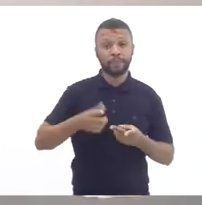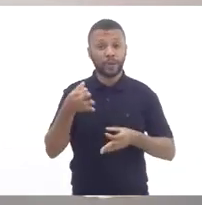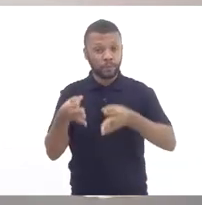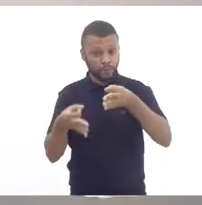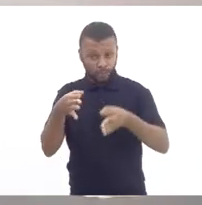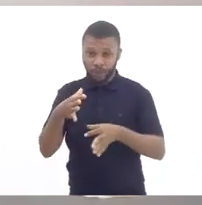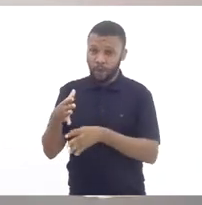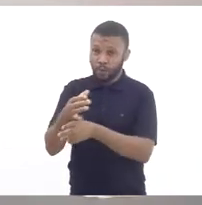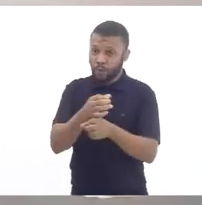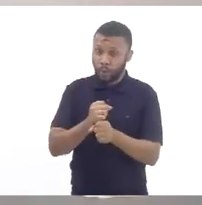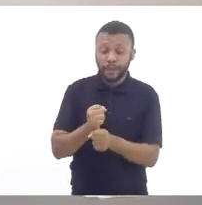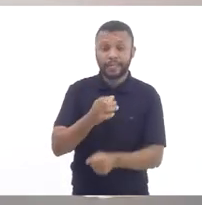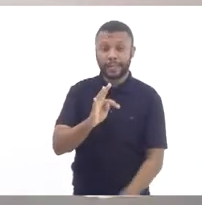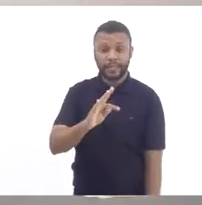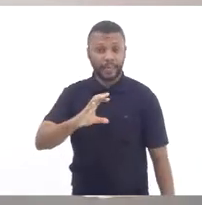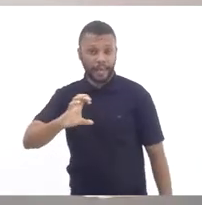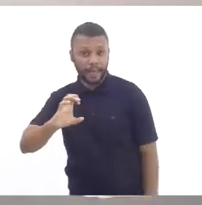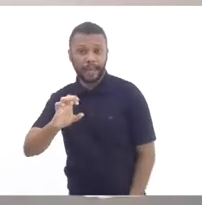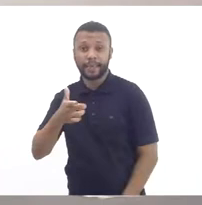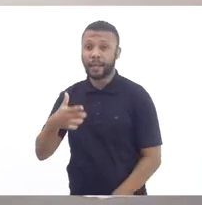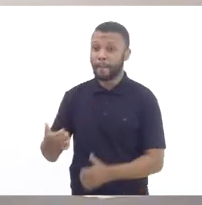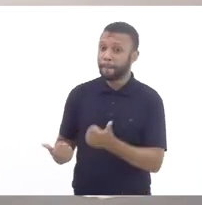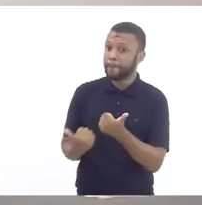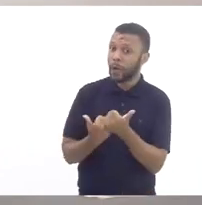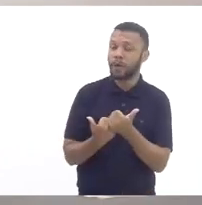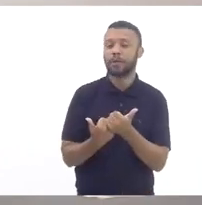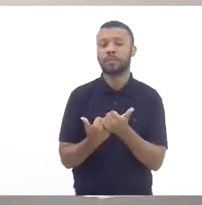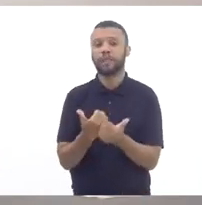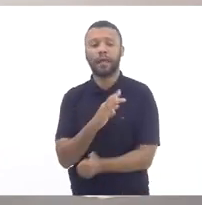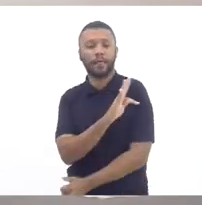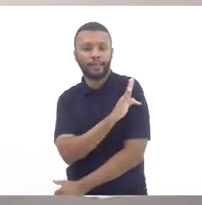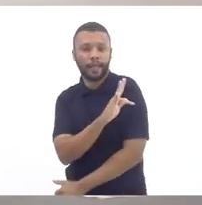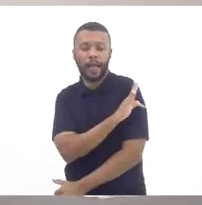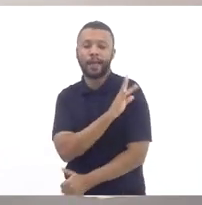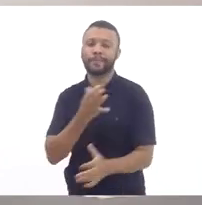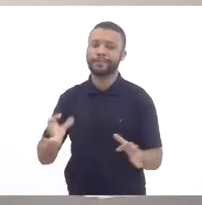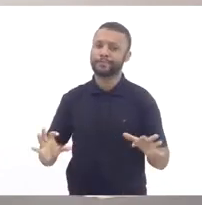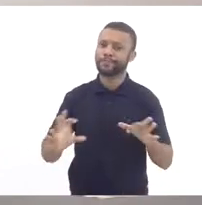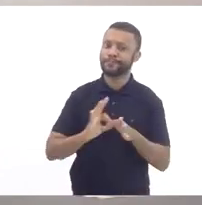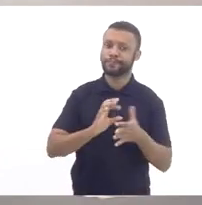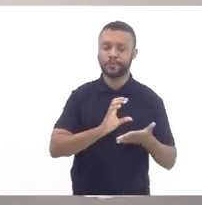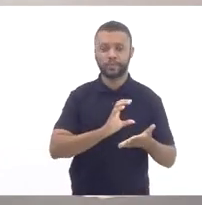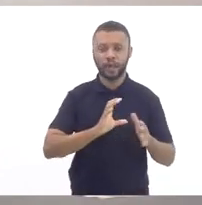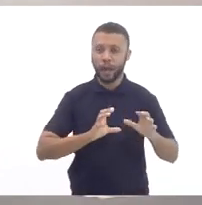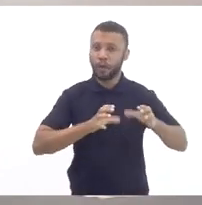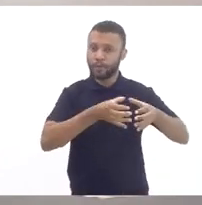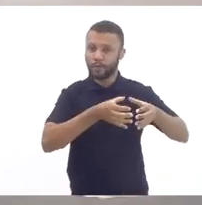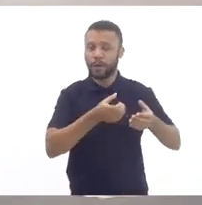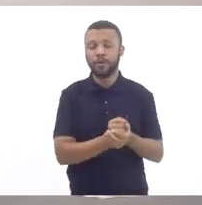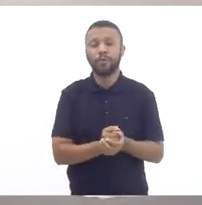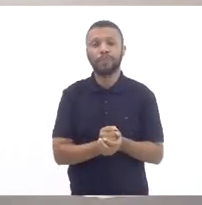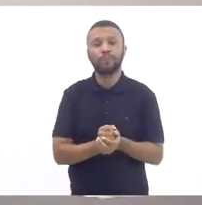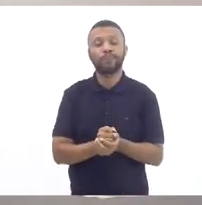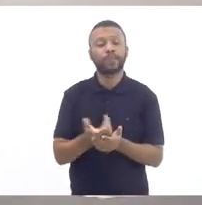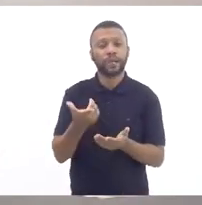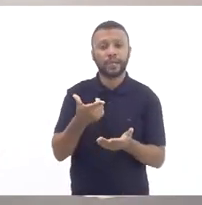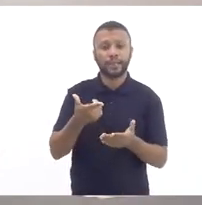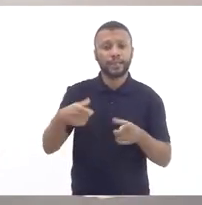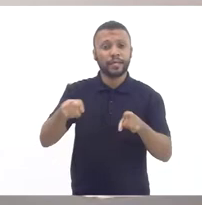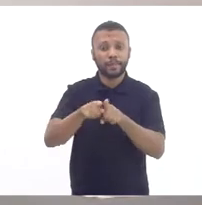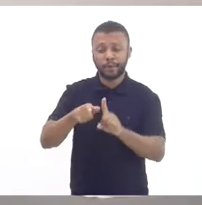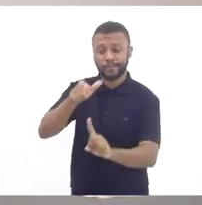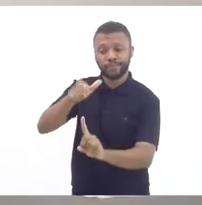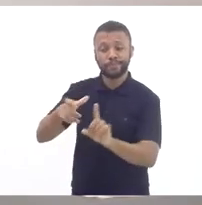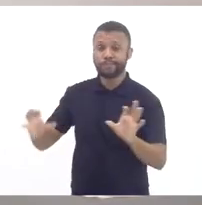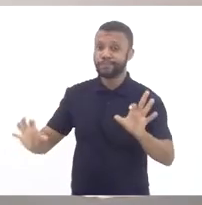técnica permanente à comissão, assim como o senhor Ricardo Prates, vice-presidente da CEP, Conselho Estadual da Política de Integração da Pessoa